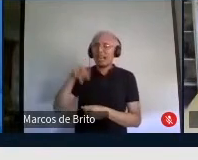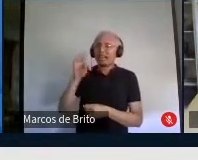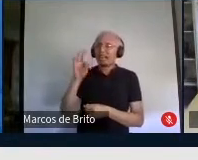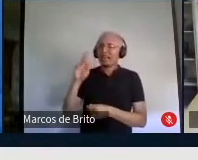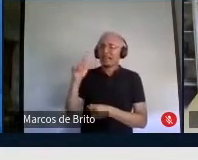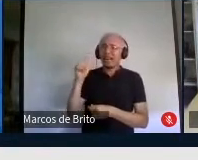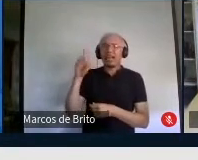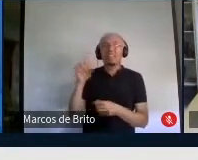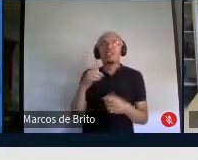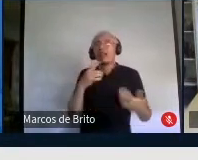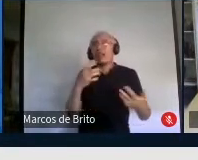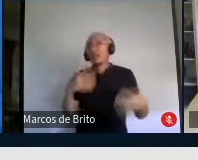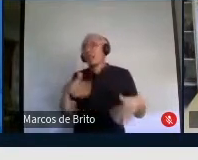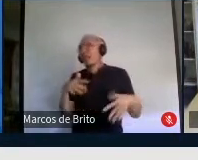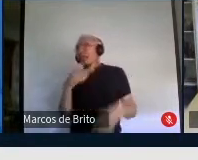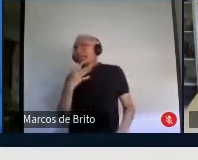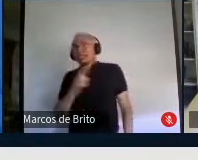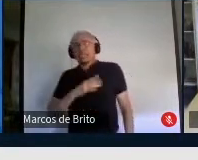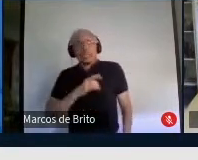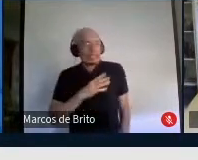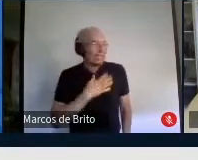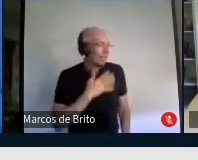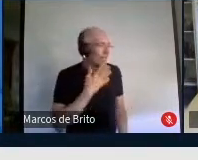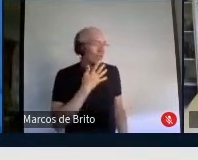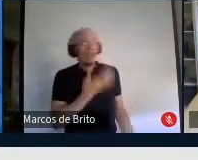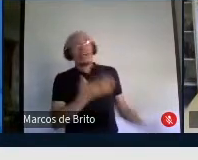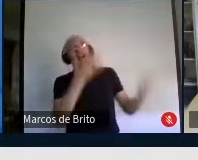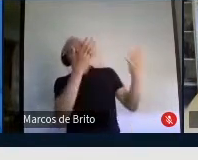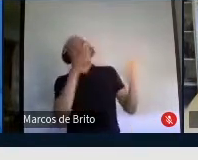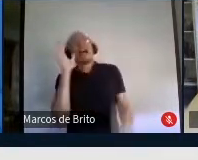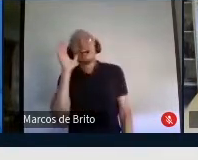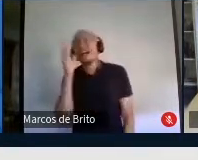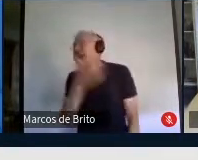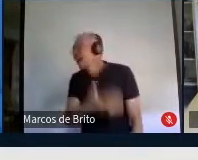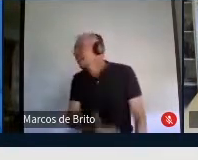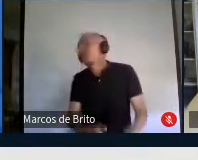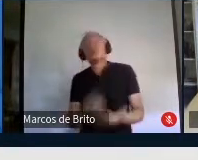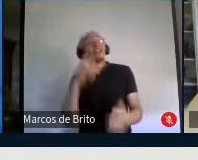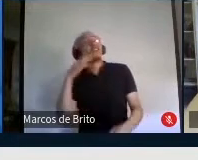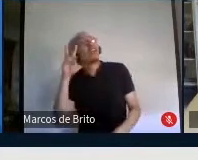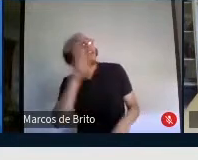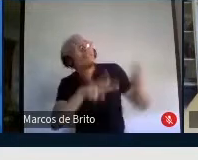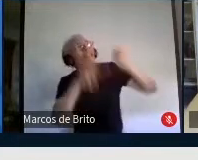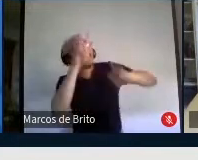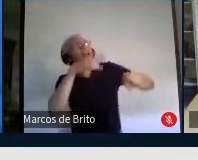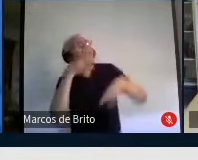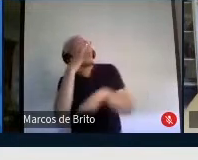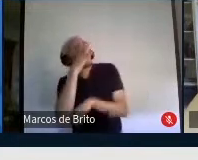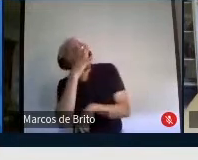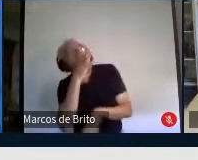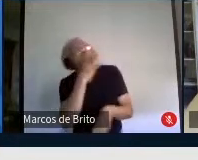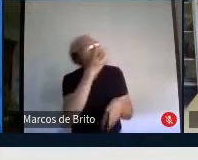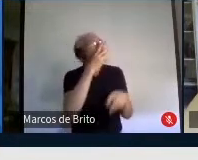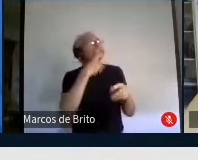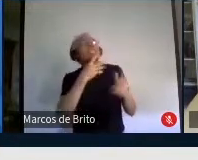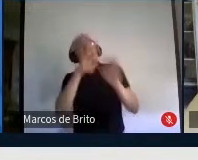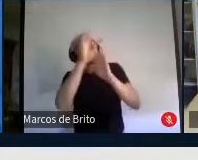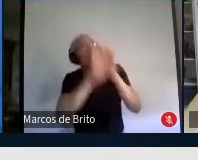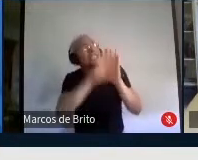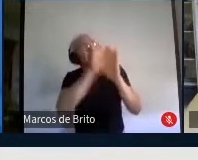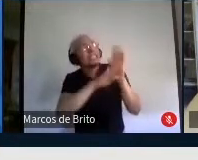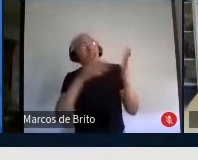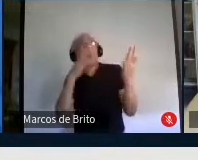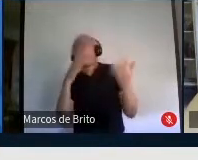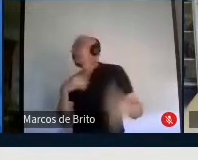com muito medo do Carlos, desde que eu conheci ele, comecei a assistir várias palestras, né, ler muitos textos dele, sempre com